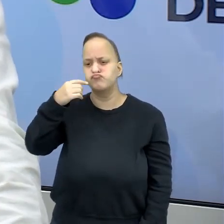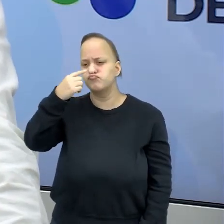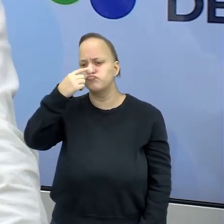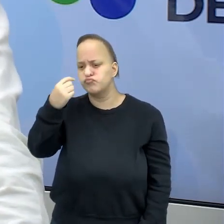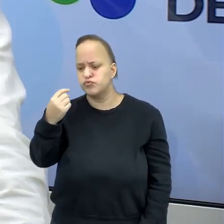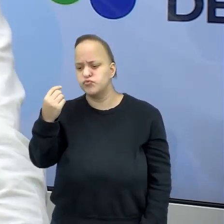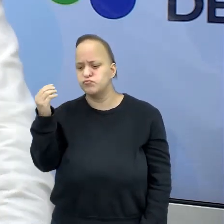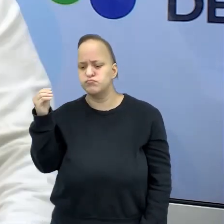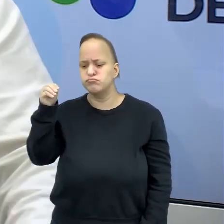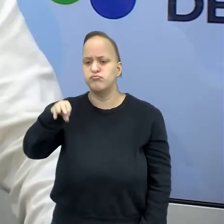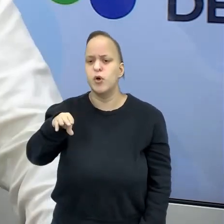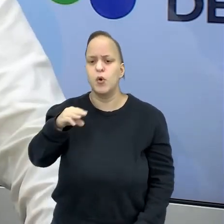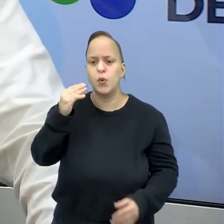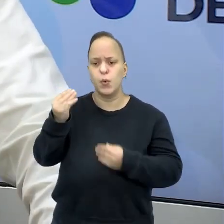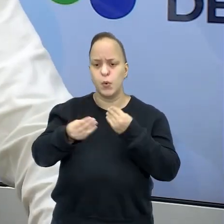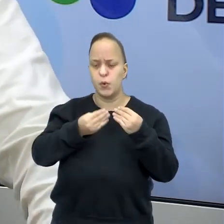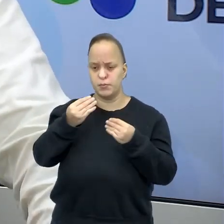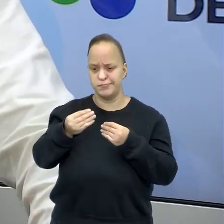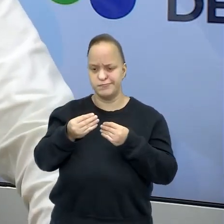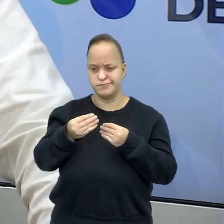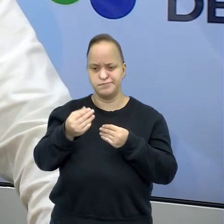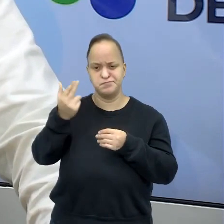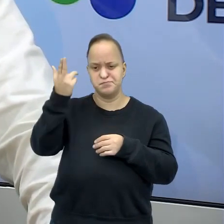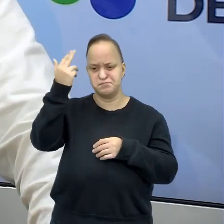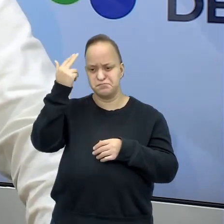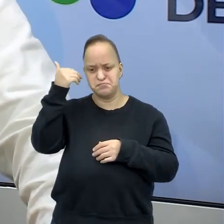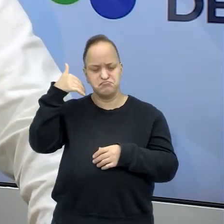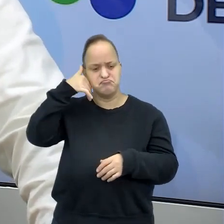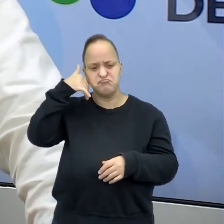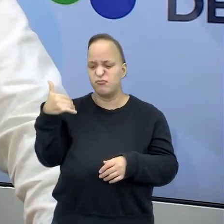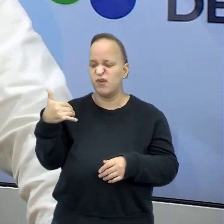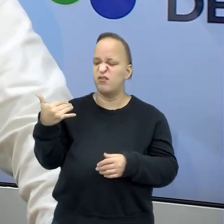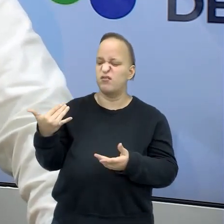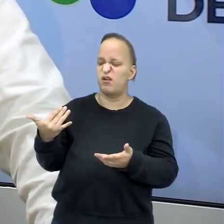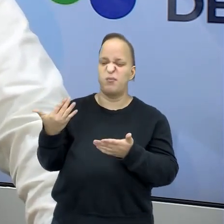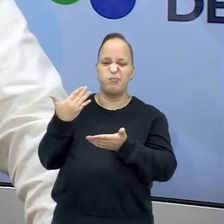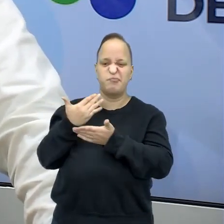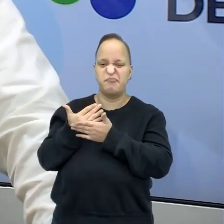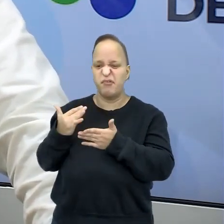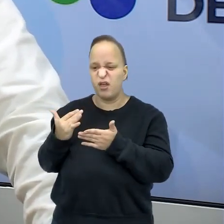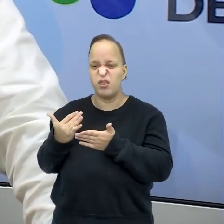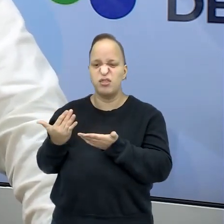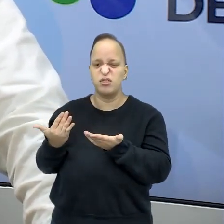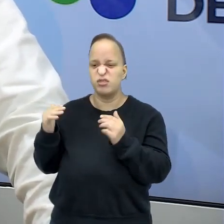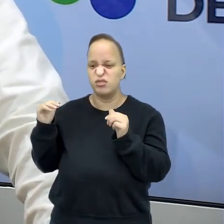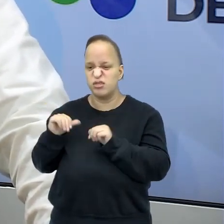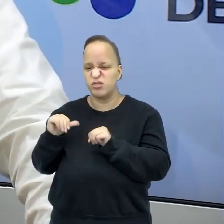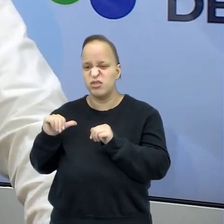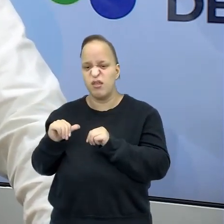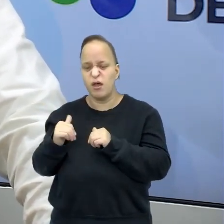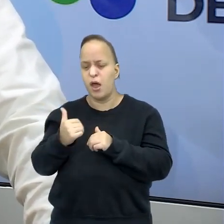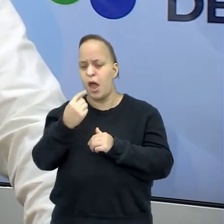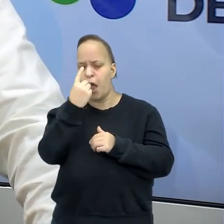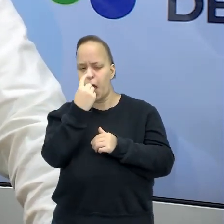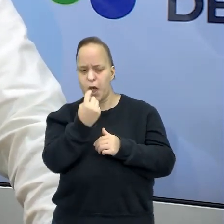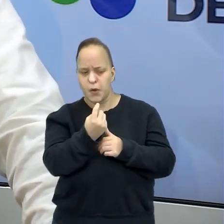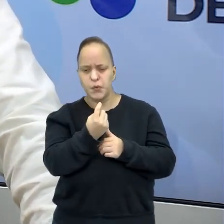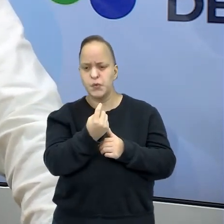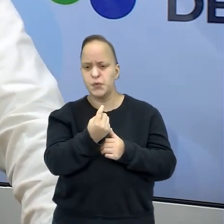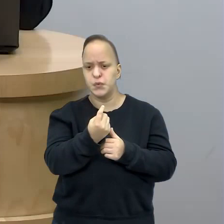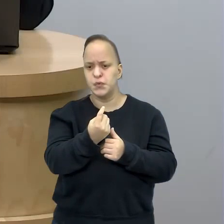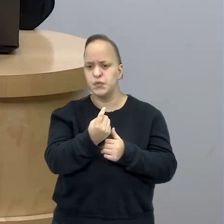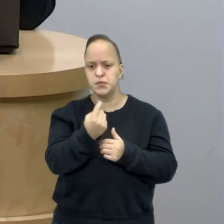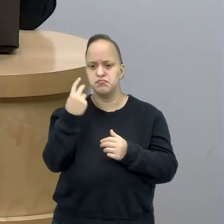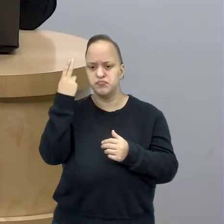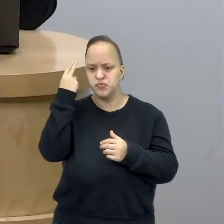as pessoas pegam um celular velho e descartam no lixo comum, né? Precisamos ter um programa melhor para essas